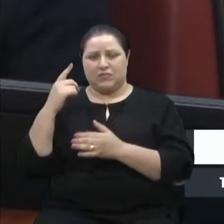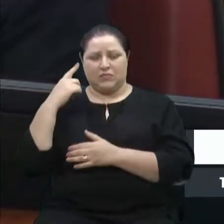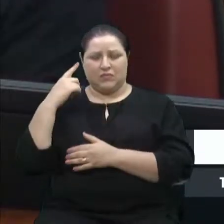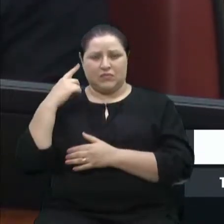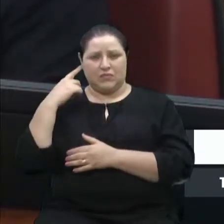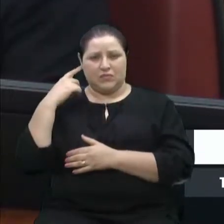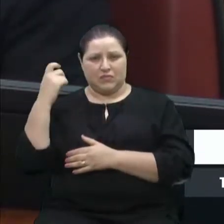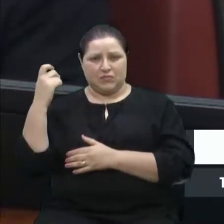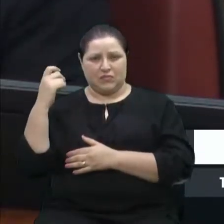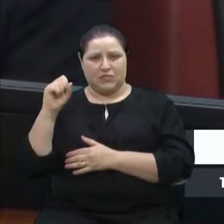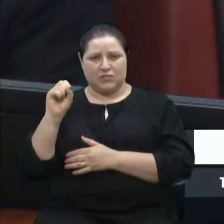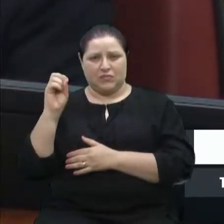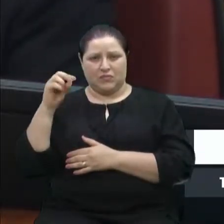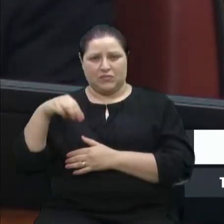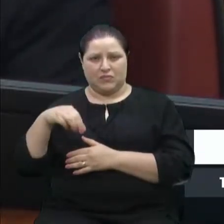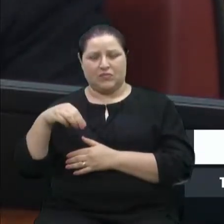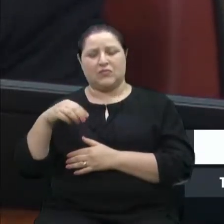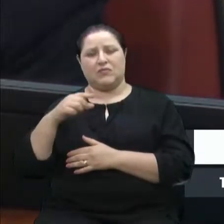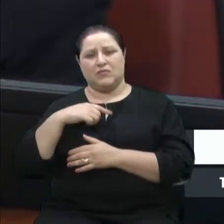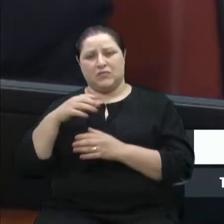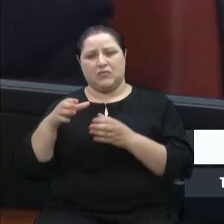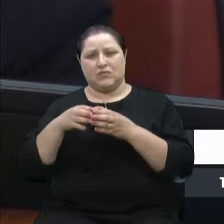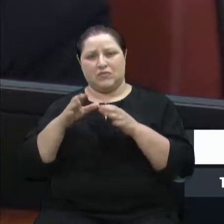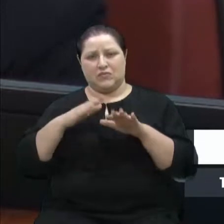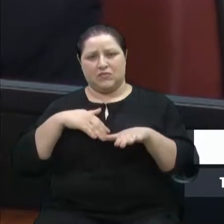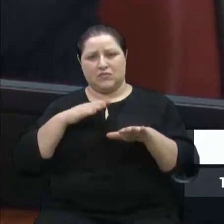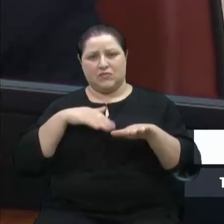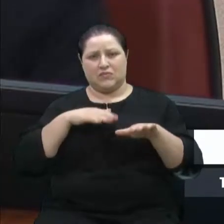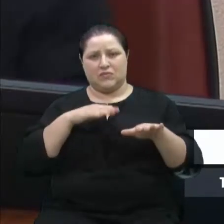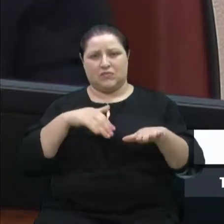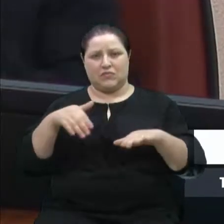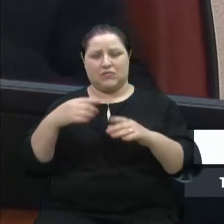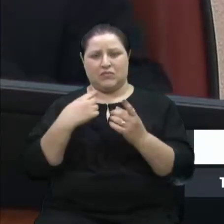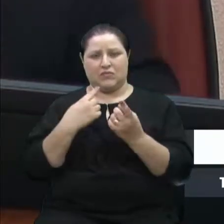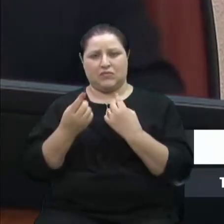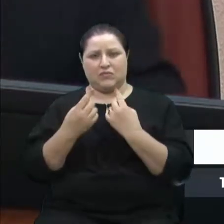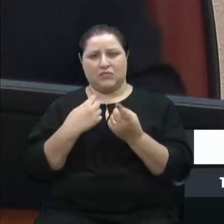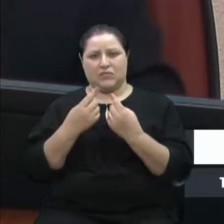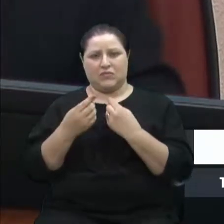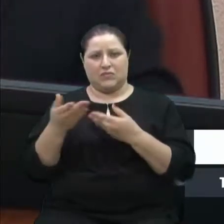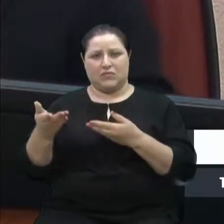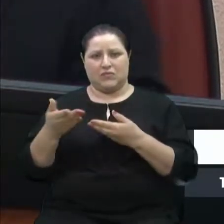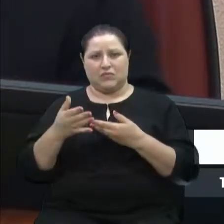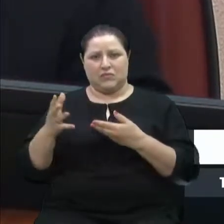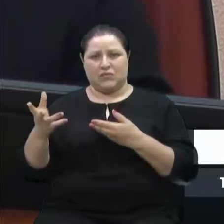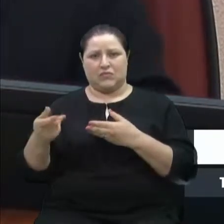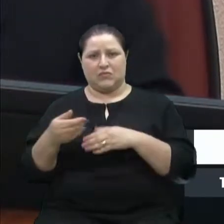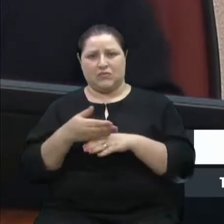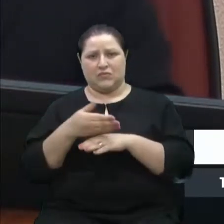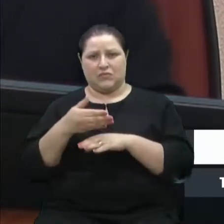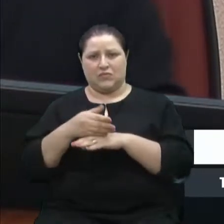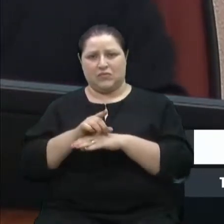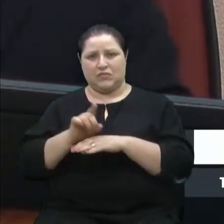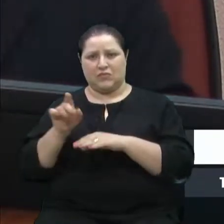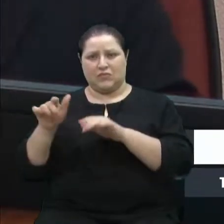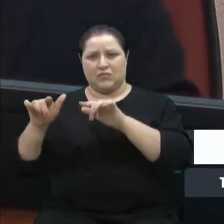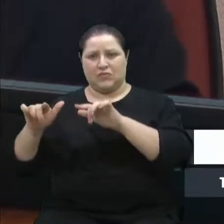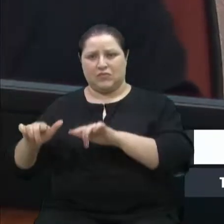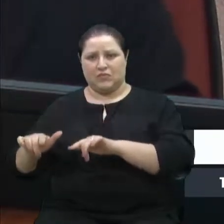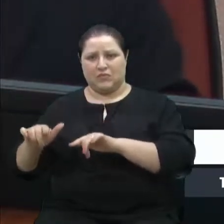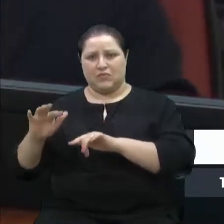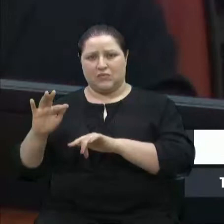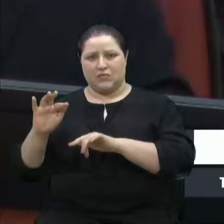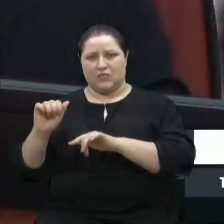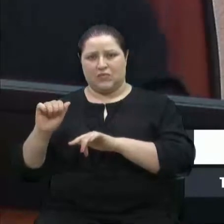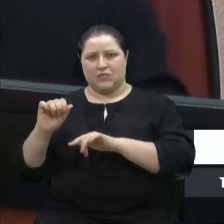então em nome da comissão Eu quero convidar todos que compareça em Fazenda Souza nesse final de semana aonde os nossos